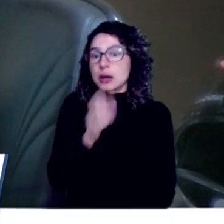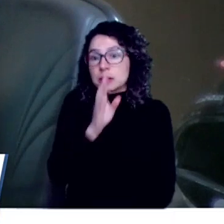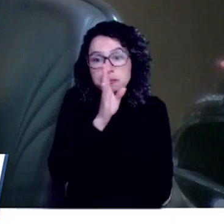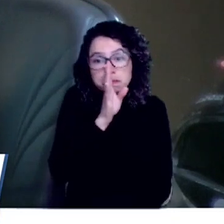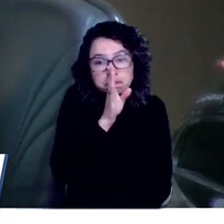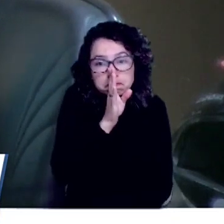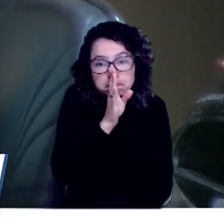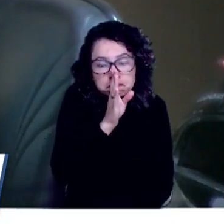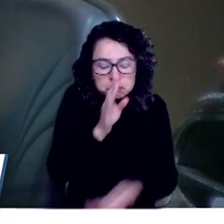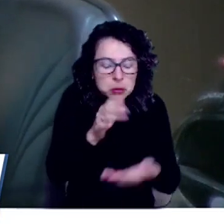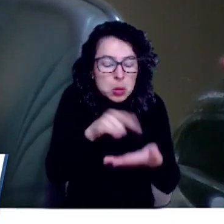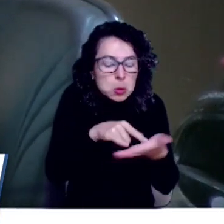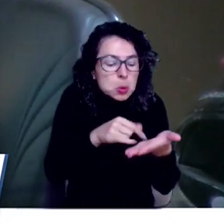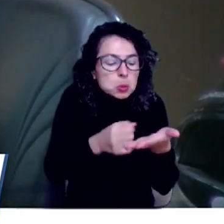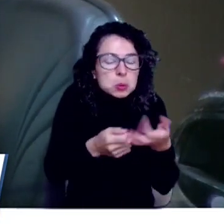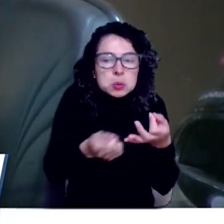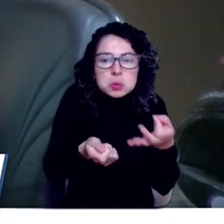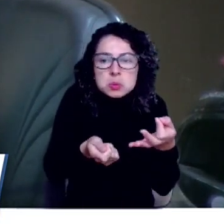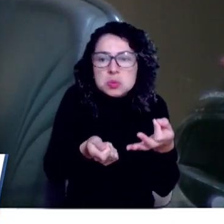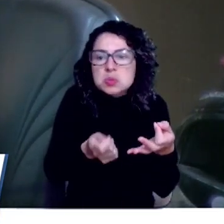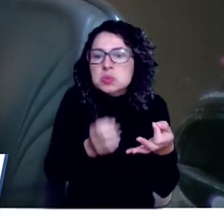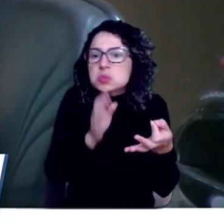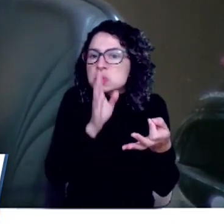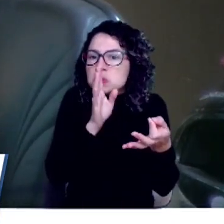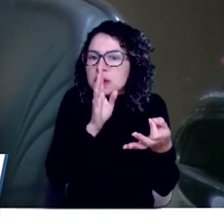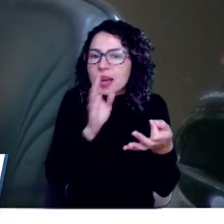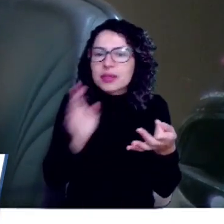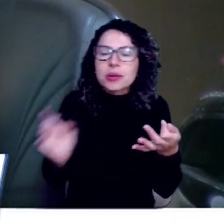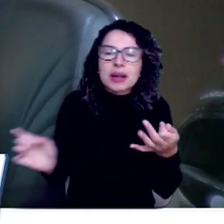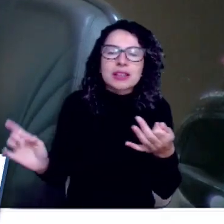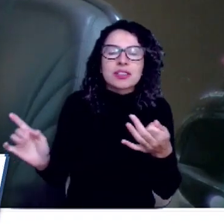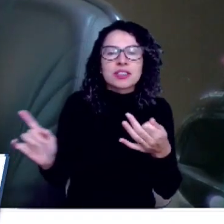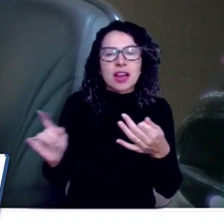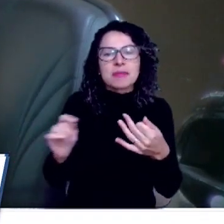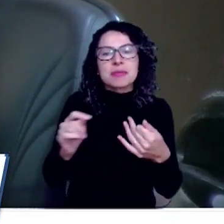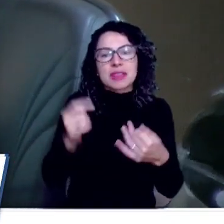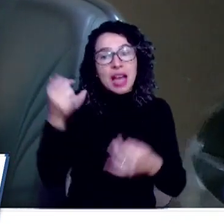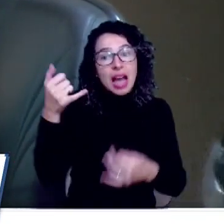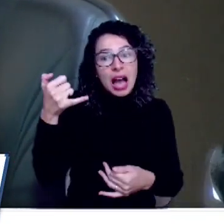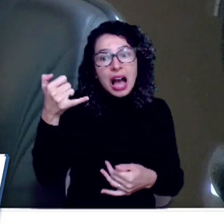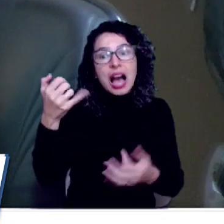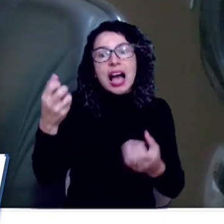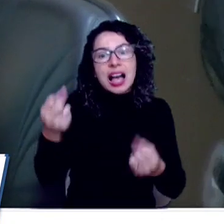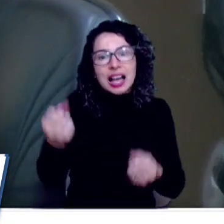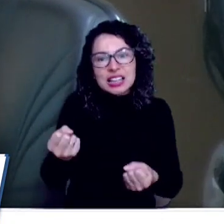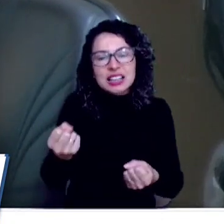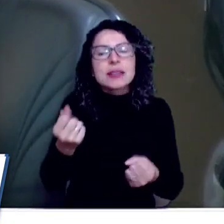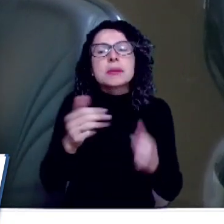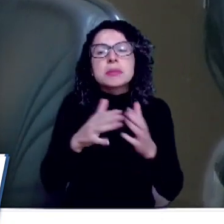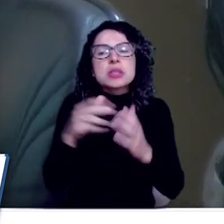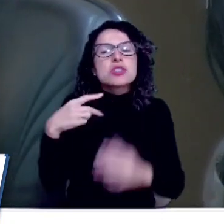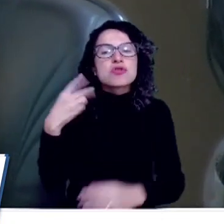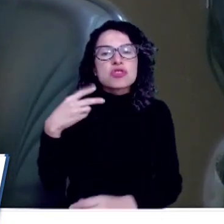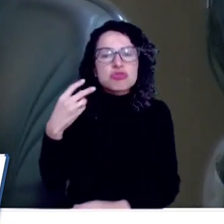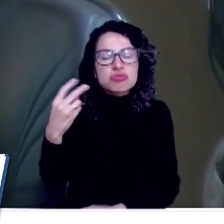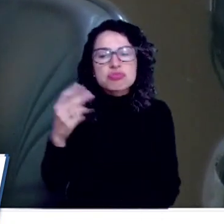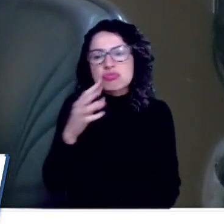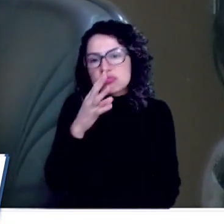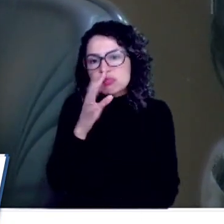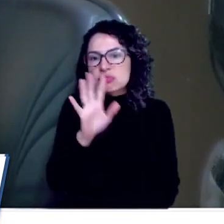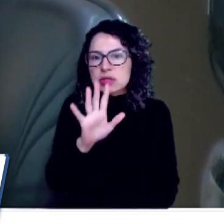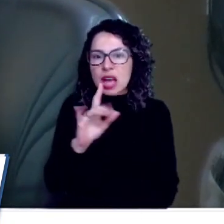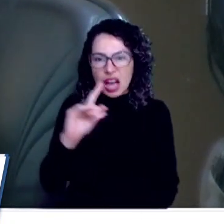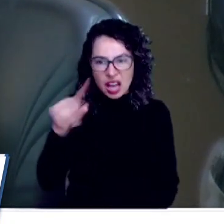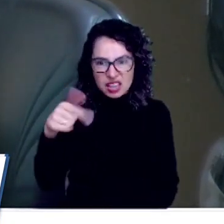na mão, né? Vem aqui com a caneca na mão, pedindo para os vereadores, né? Aí depois, na hora que recebe